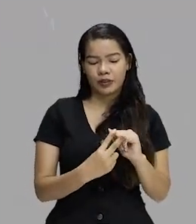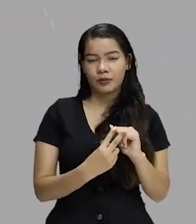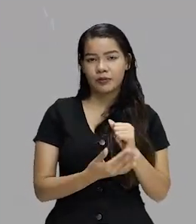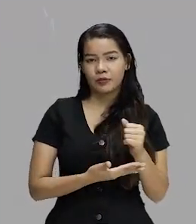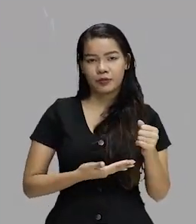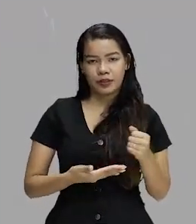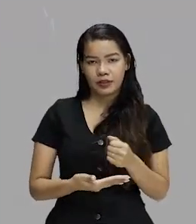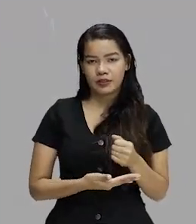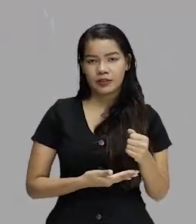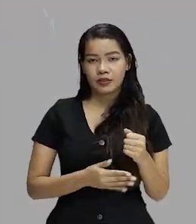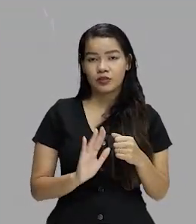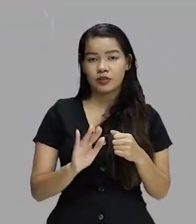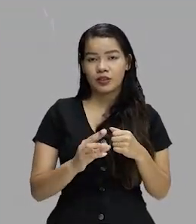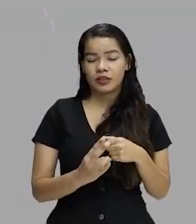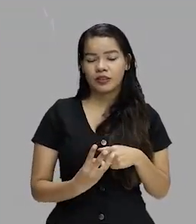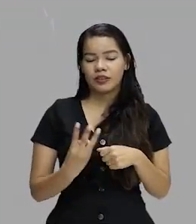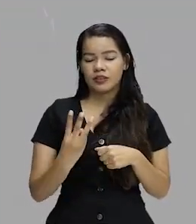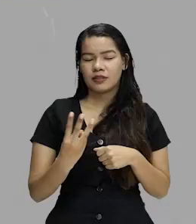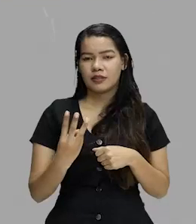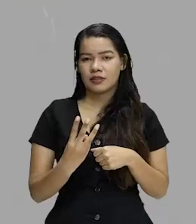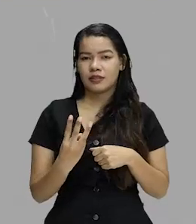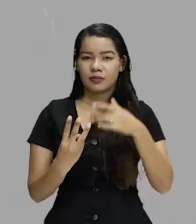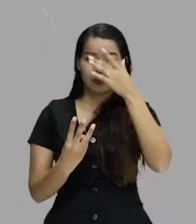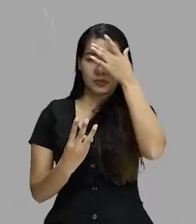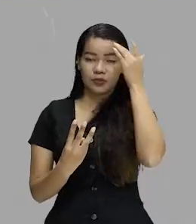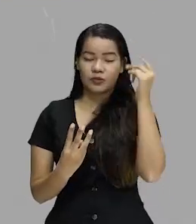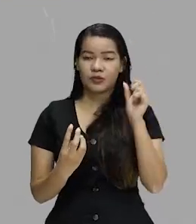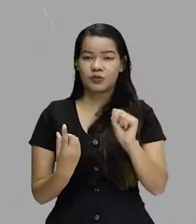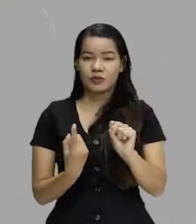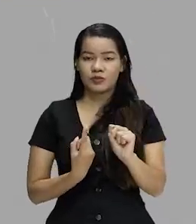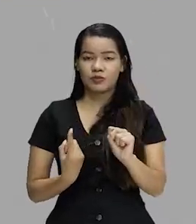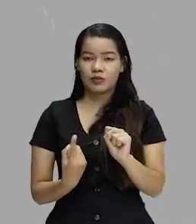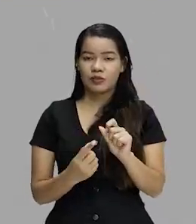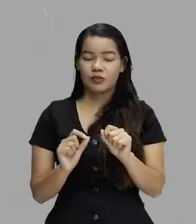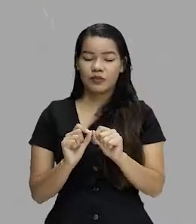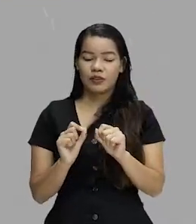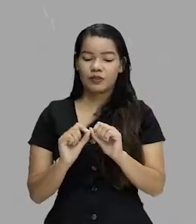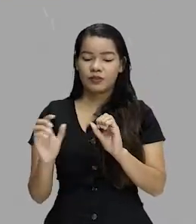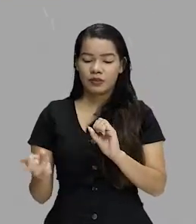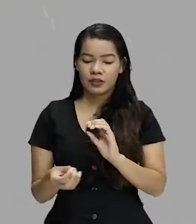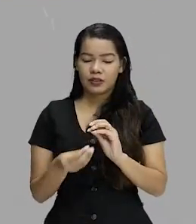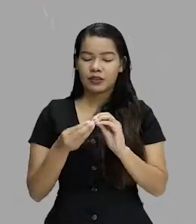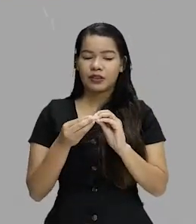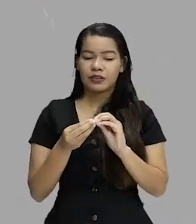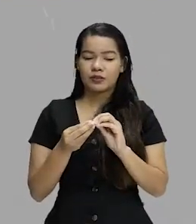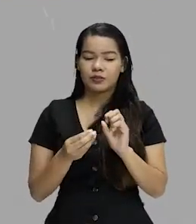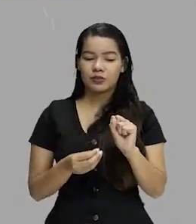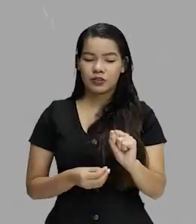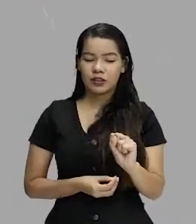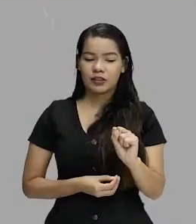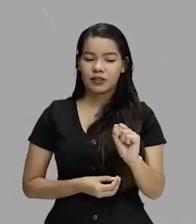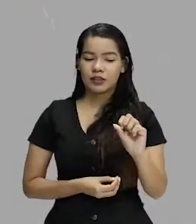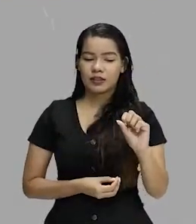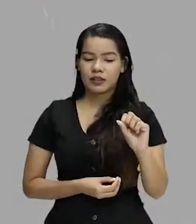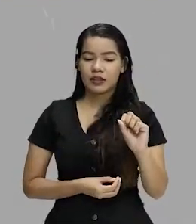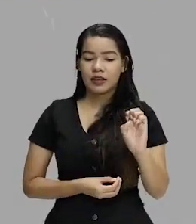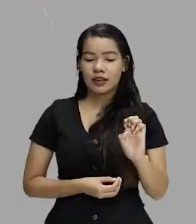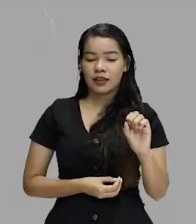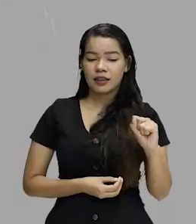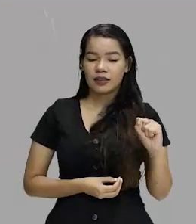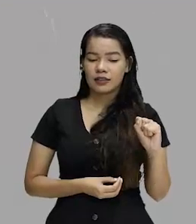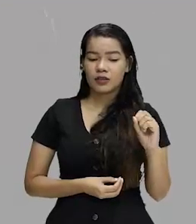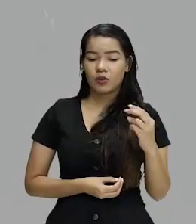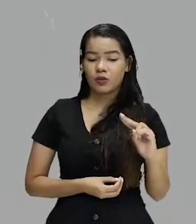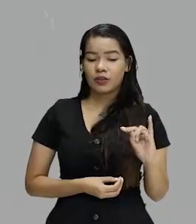básica e na terceira pessoa do singular faz um acréscimo de S, ES ou